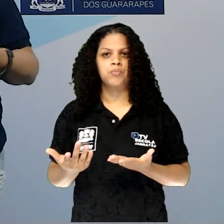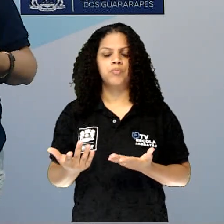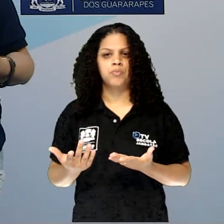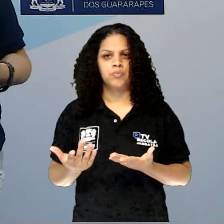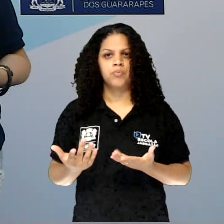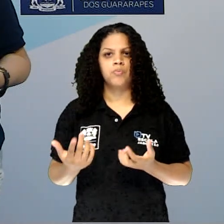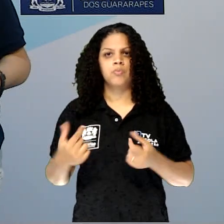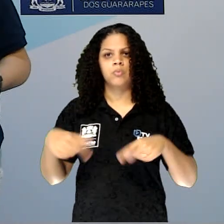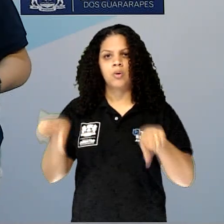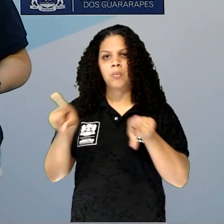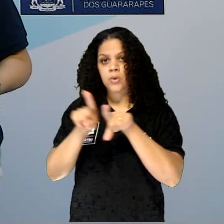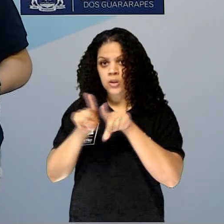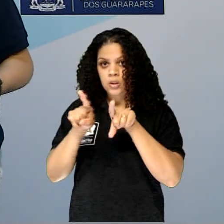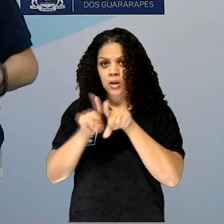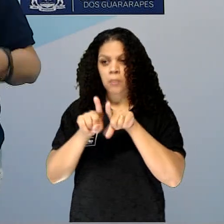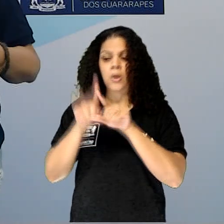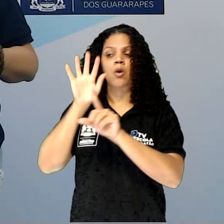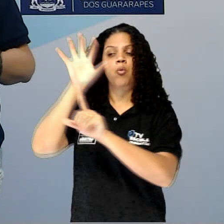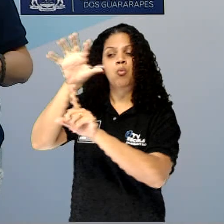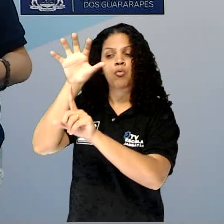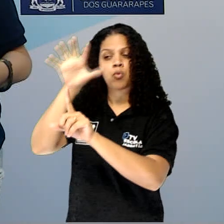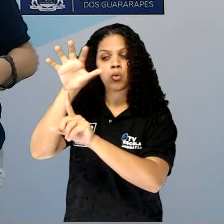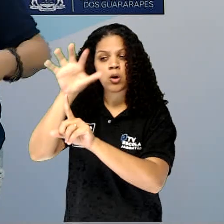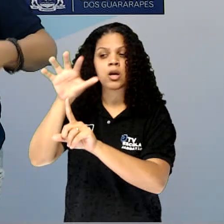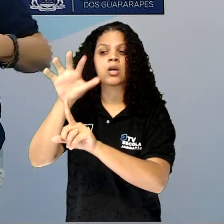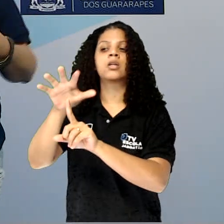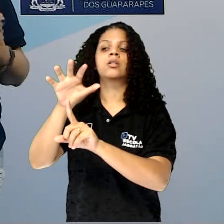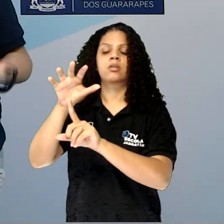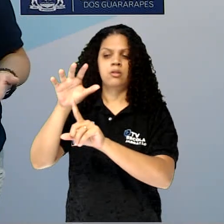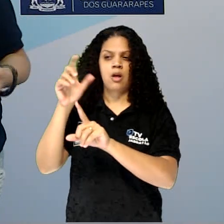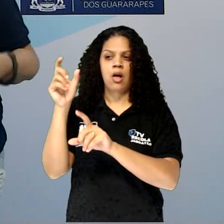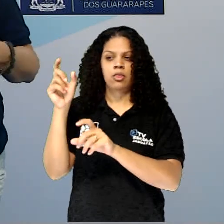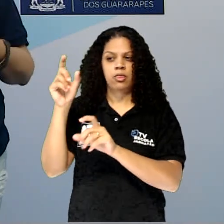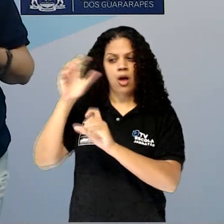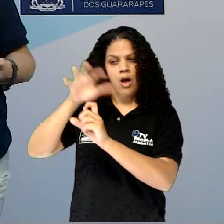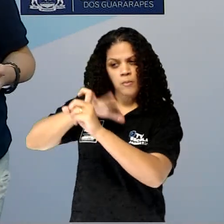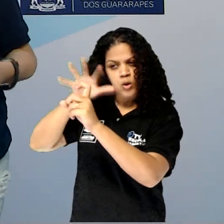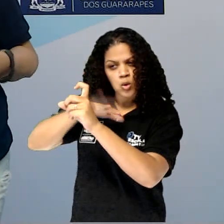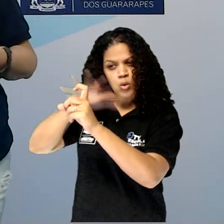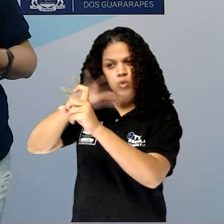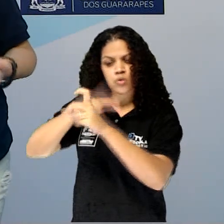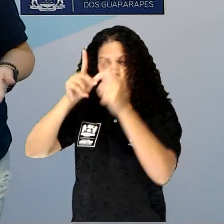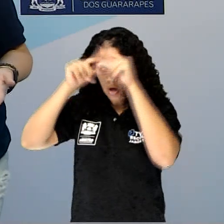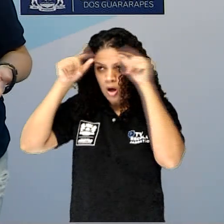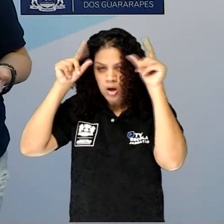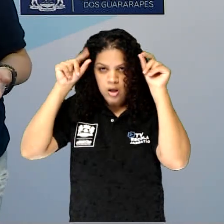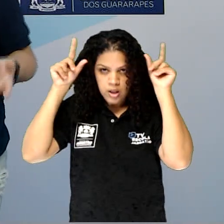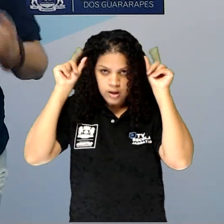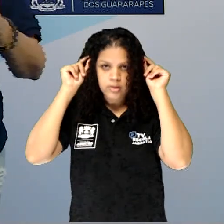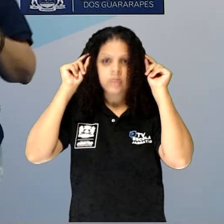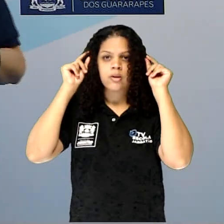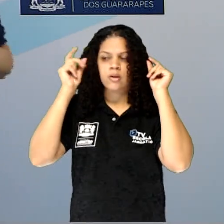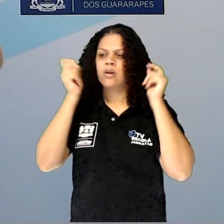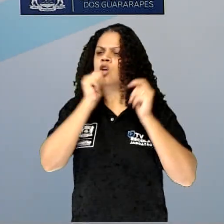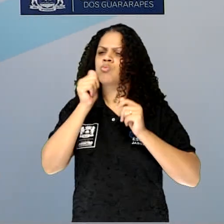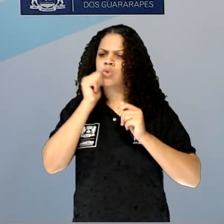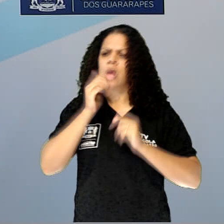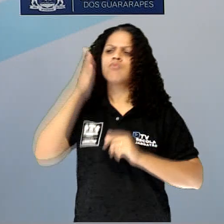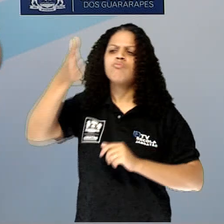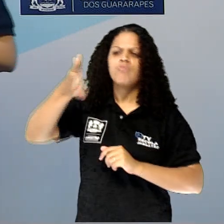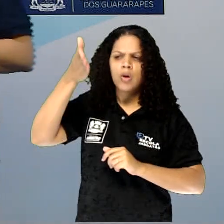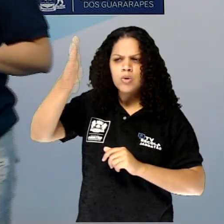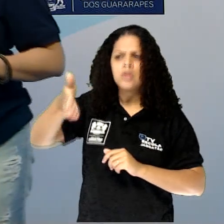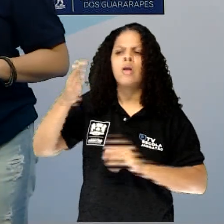muita influência da mitologia grega, e essas mulheres frequentavam esses cultos e essas festas. E iam ao